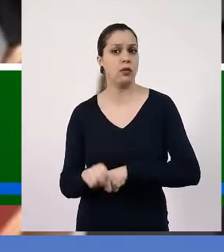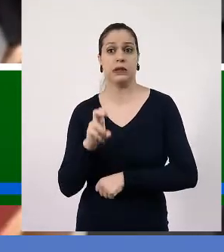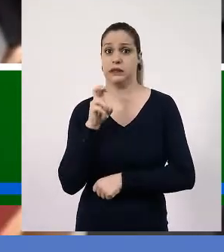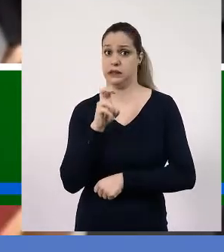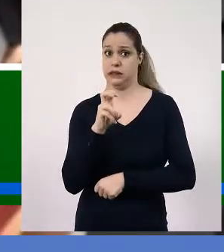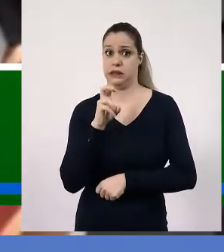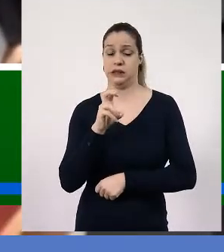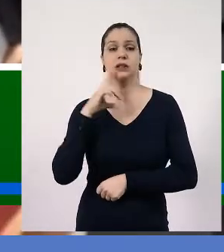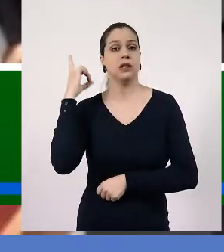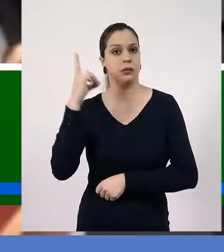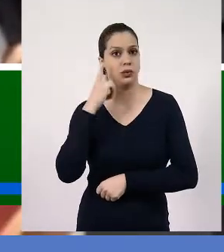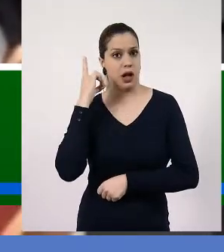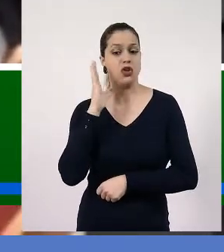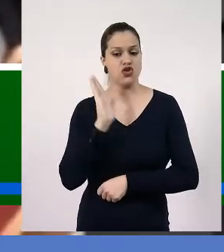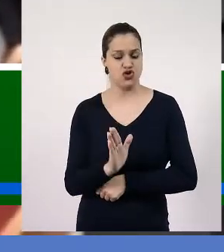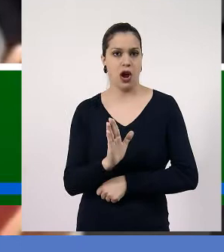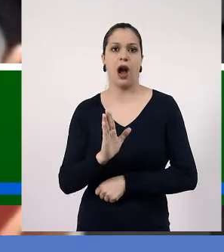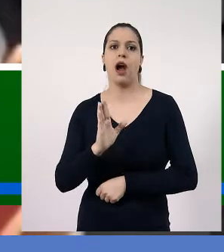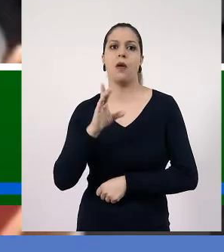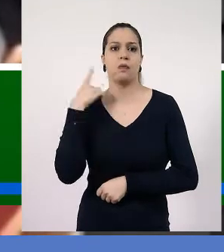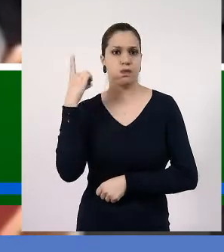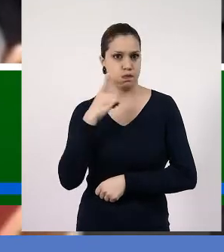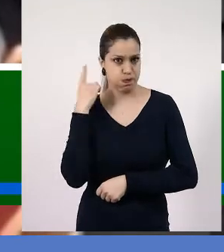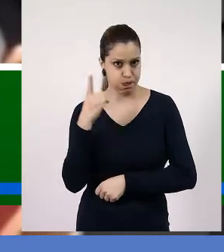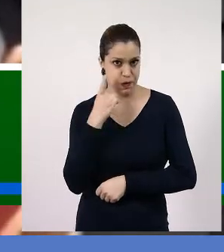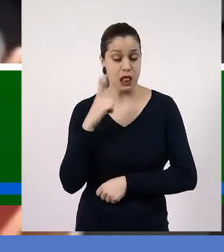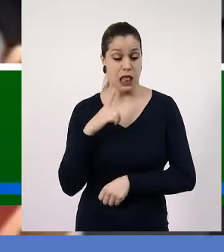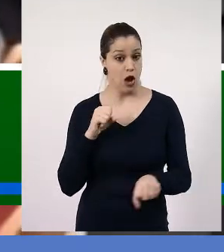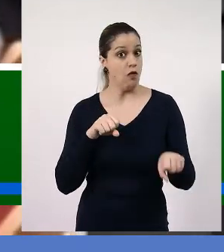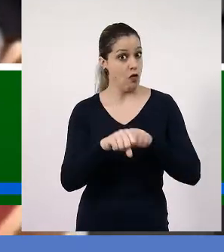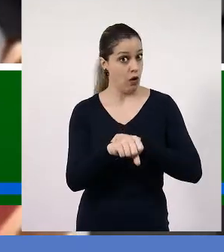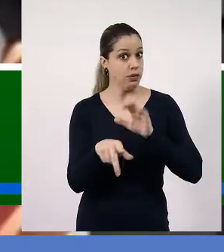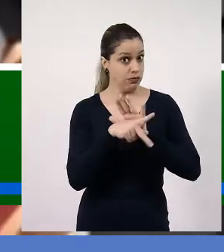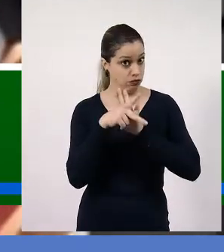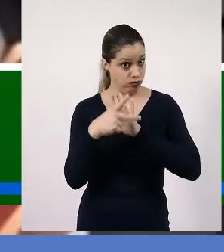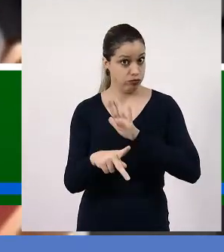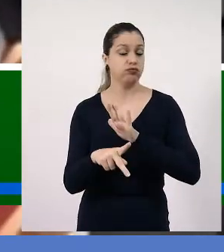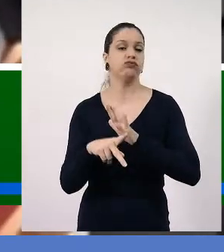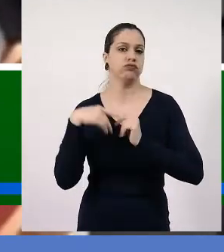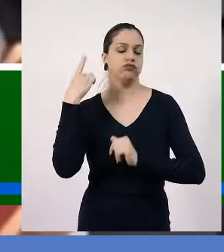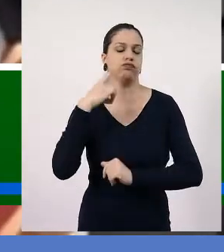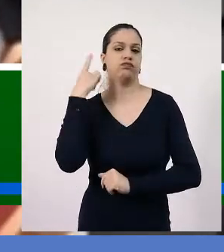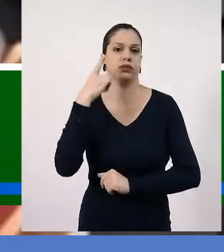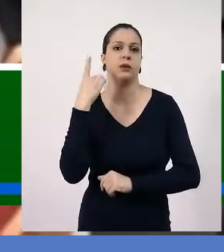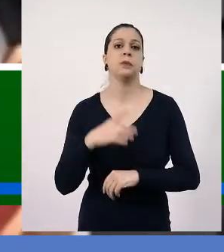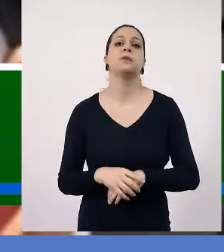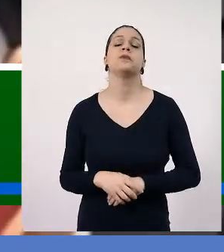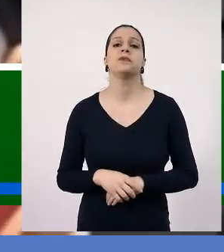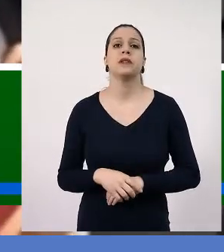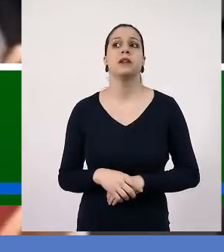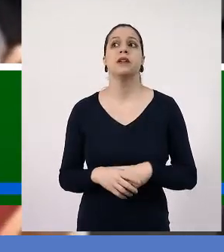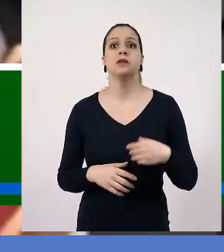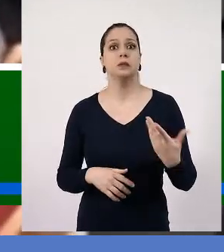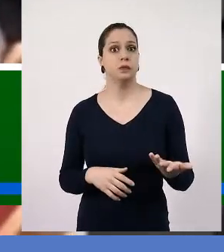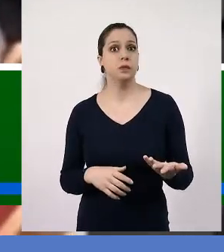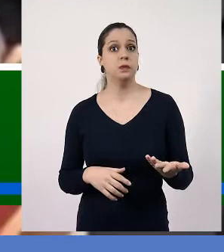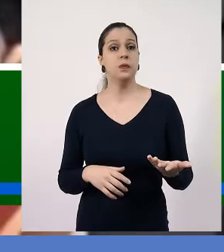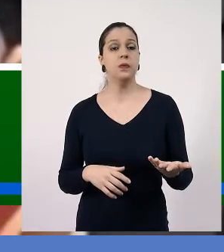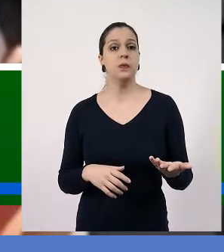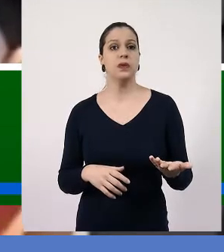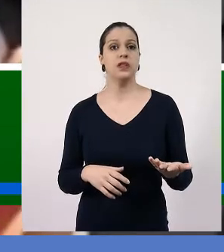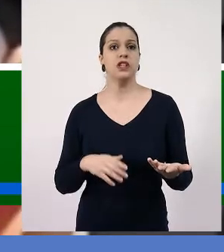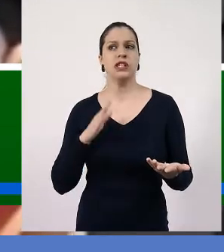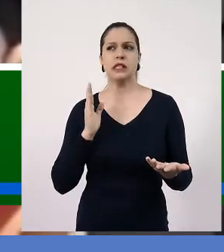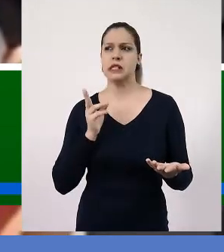5 deputados são advogados pela formação jurídica, e obviamente que a gente cuidou muito disso, da questão